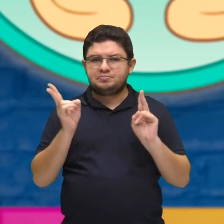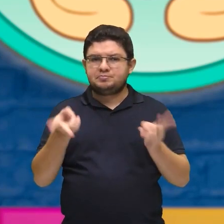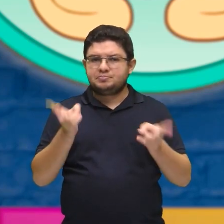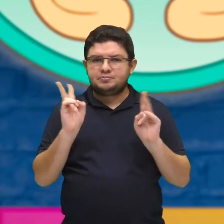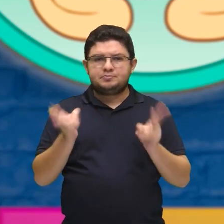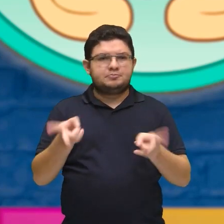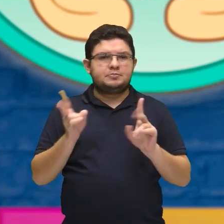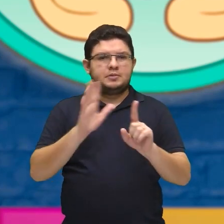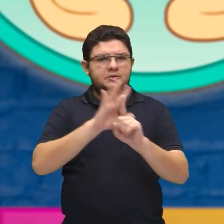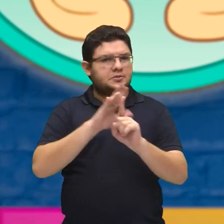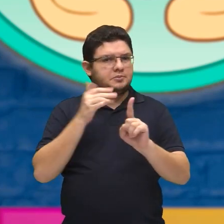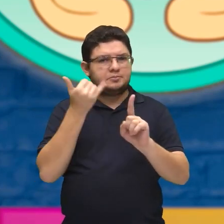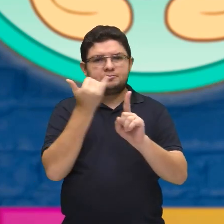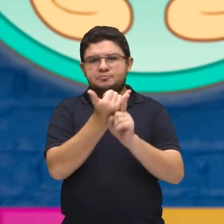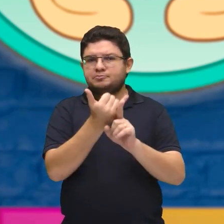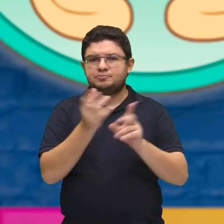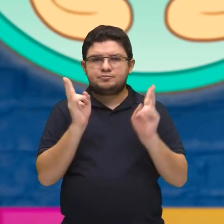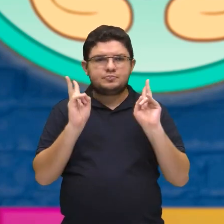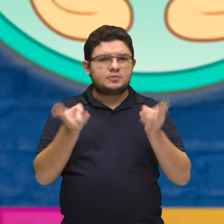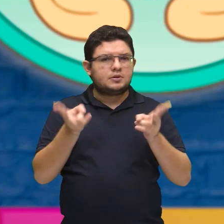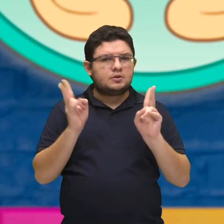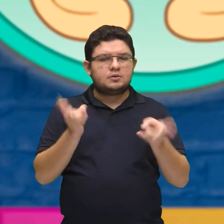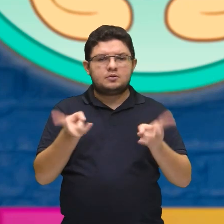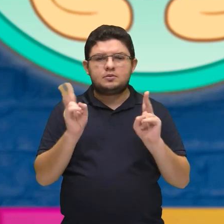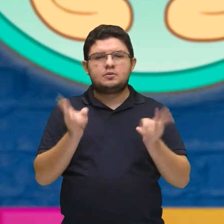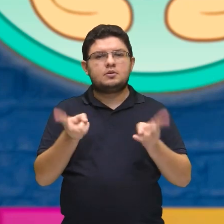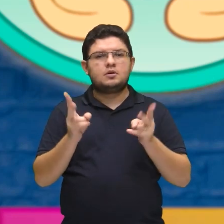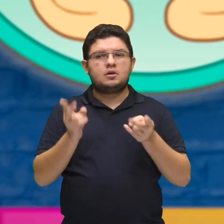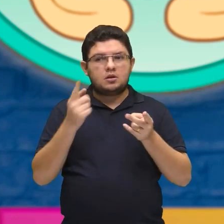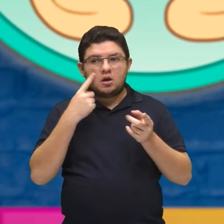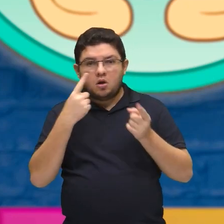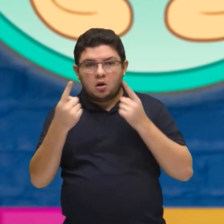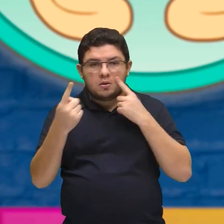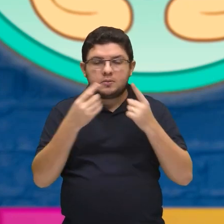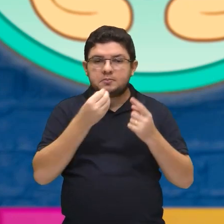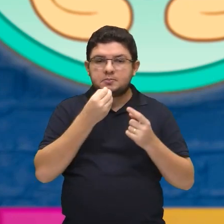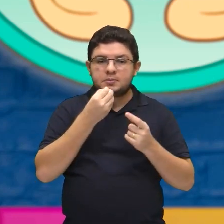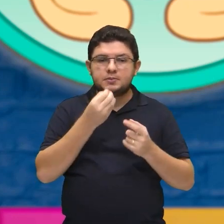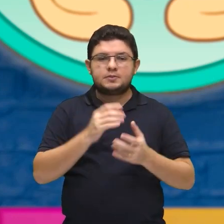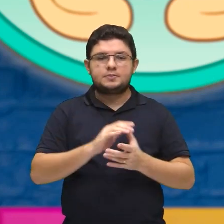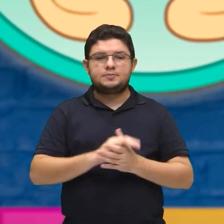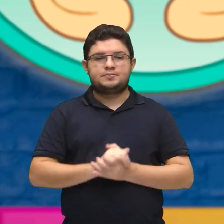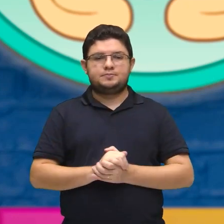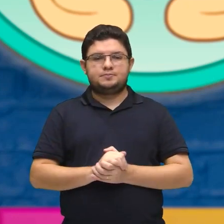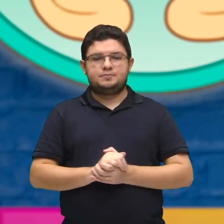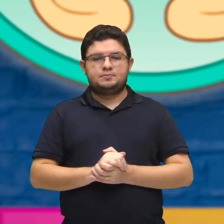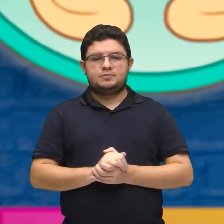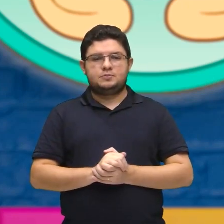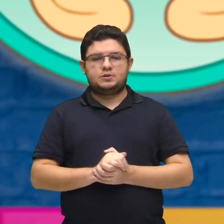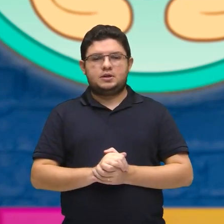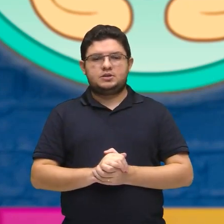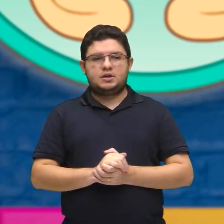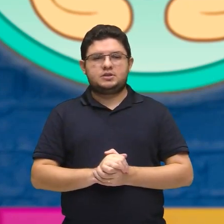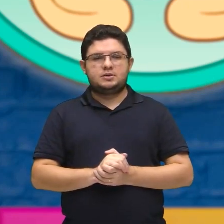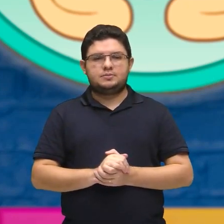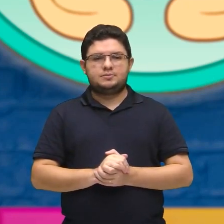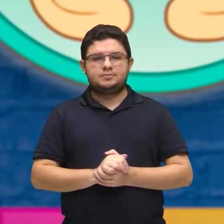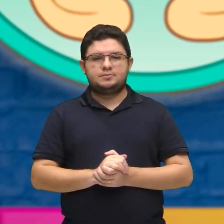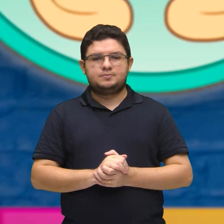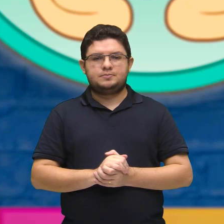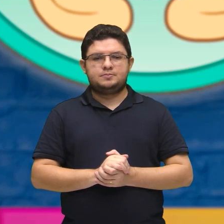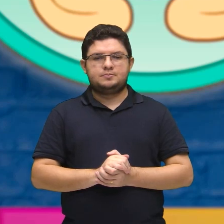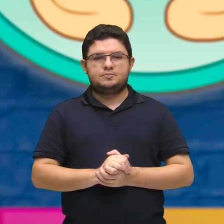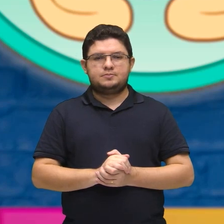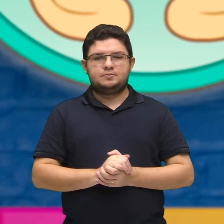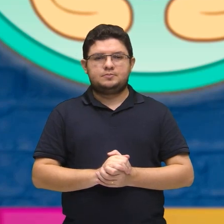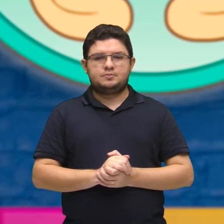situação em que ele vai galgando outras oportunidades, tá bom? Se mete, além disso, com problemas